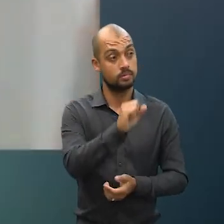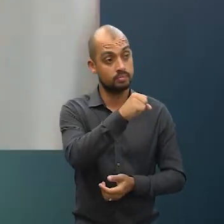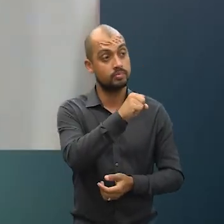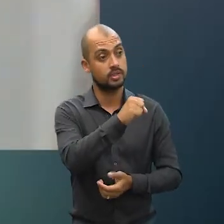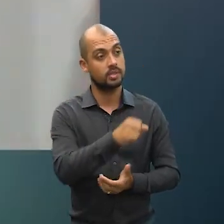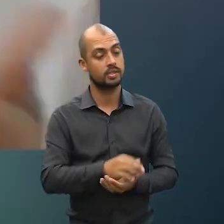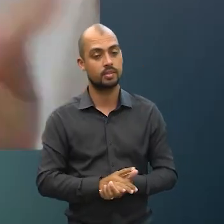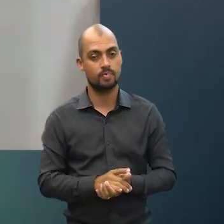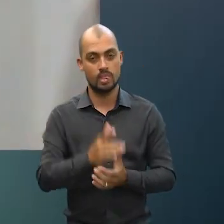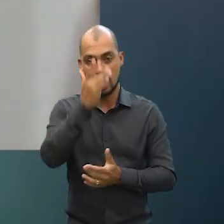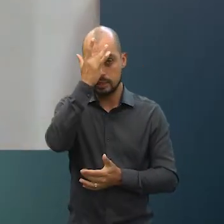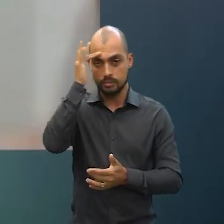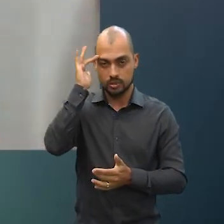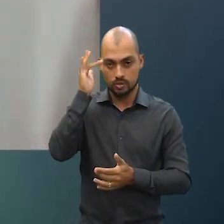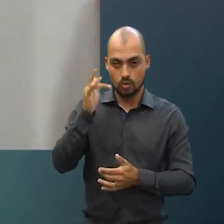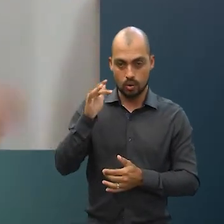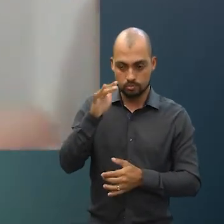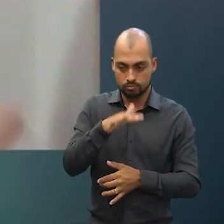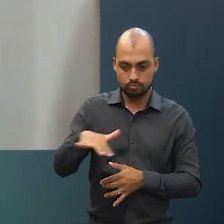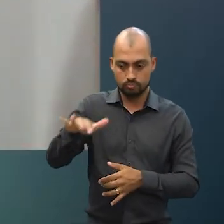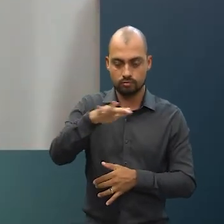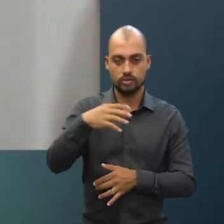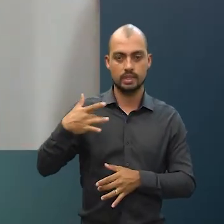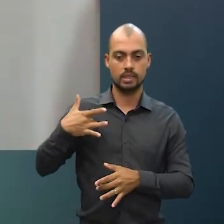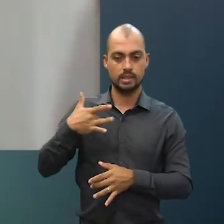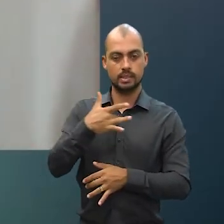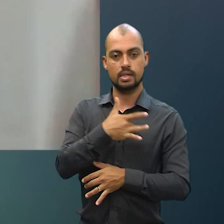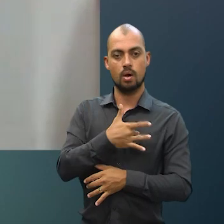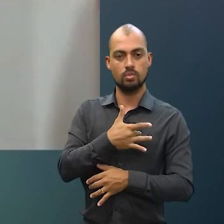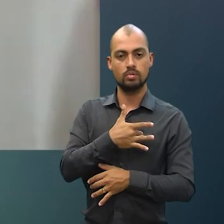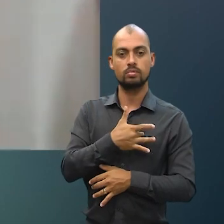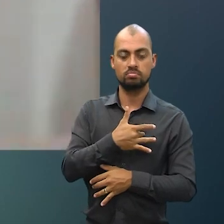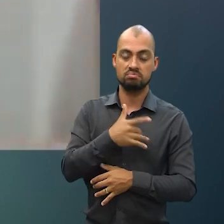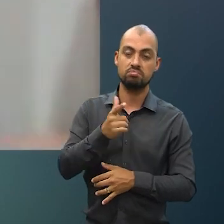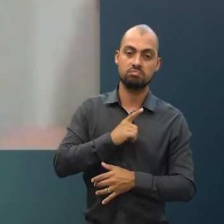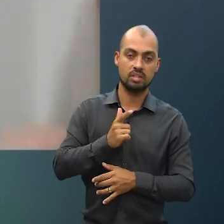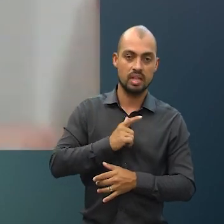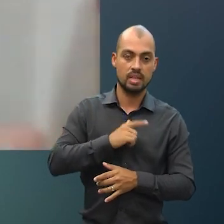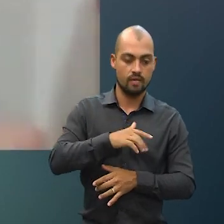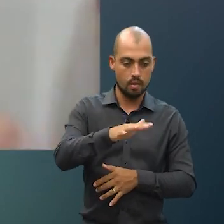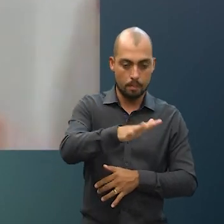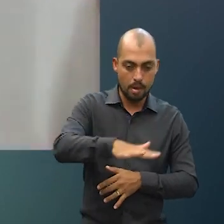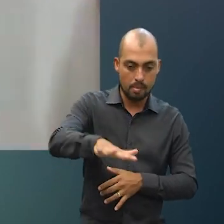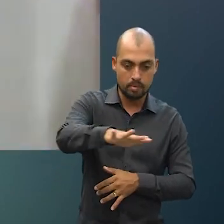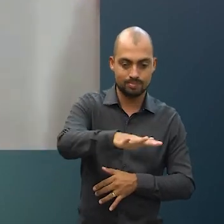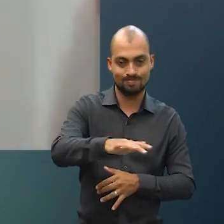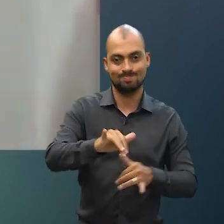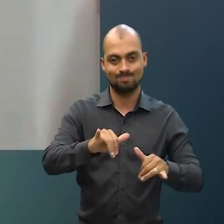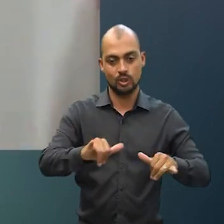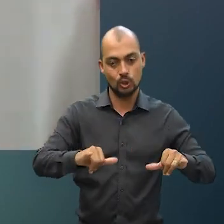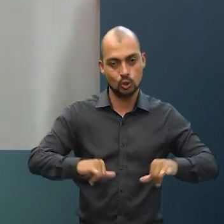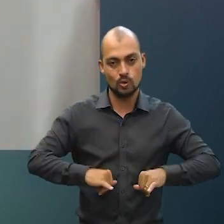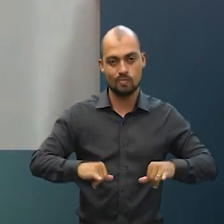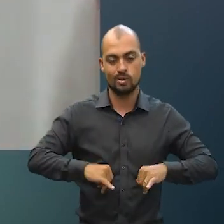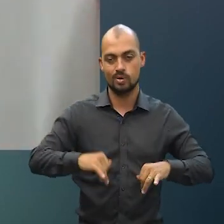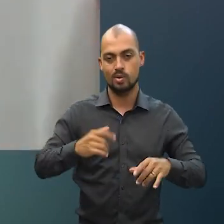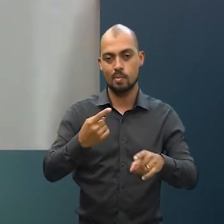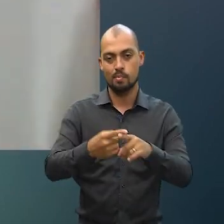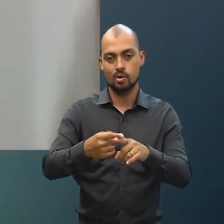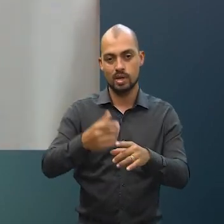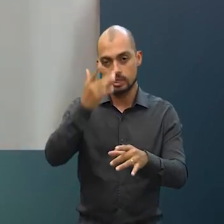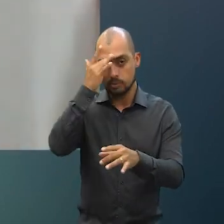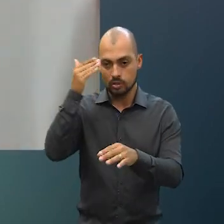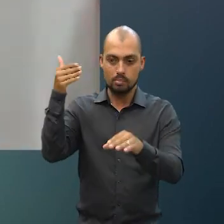do bem-estar e da saúde, assim, também foram segmentos que foram impactados, né? Porque basicamente